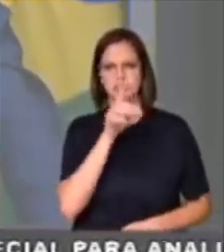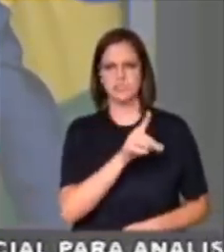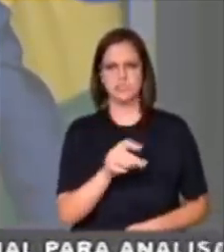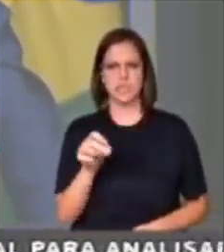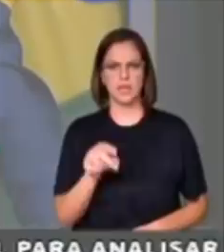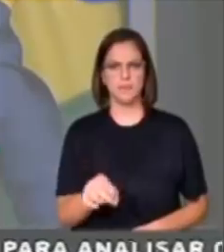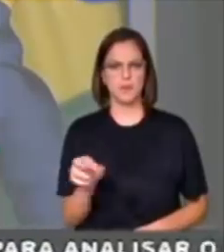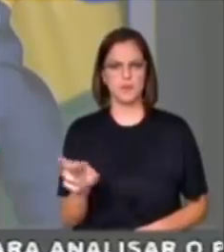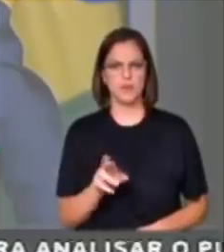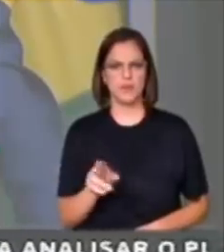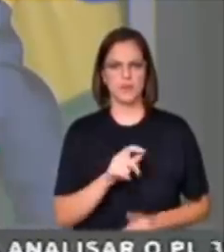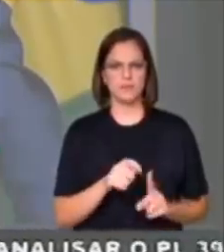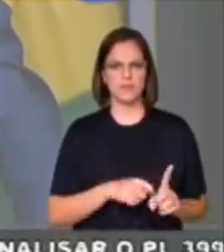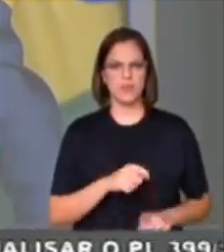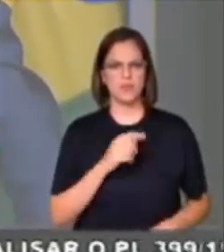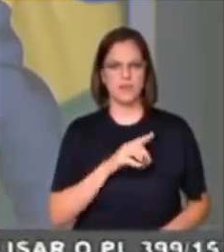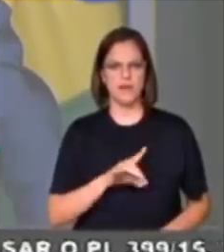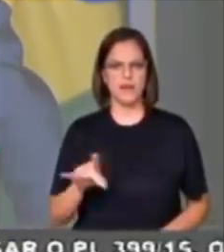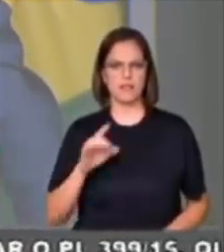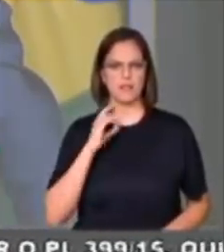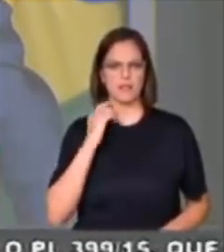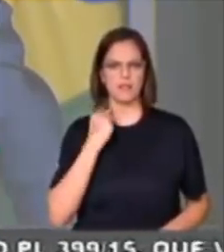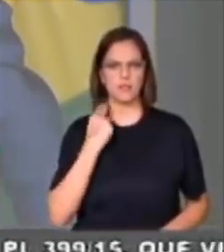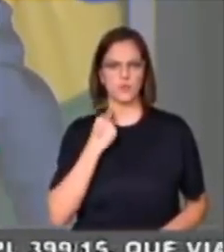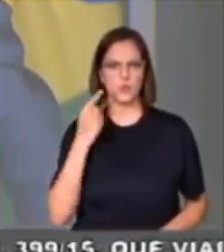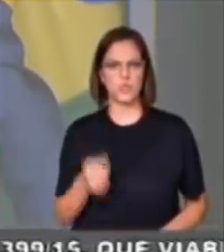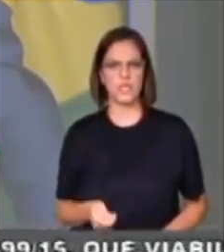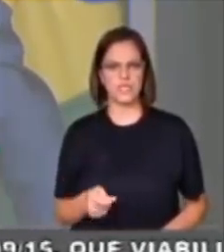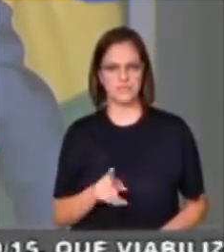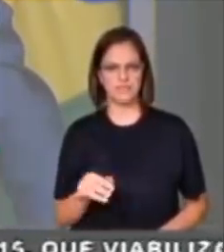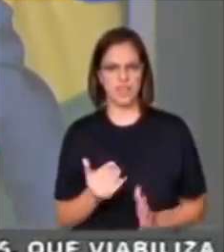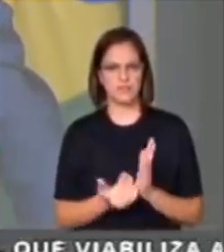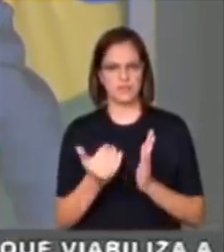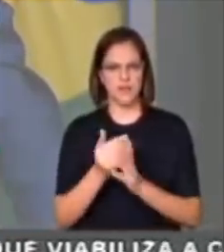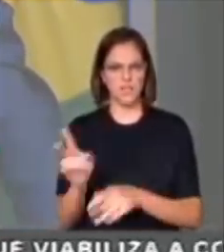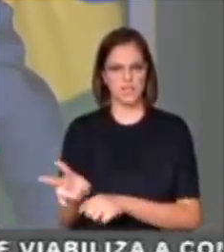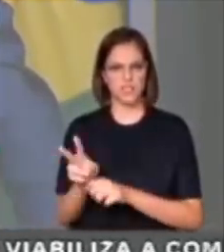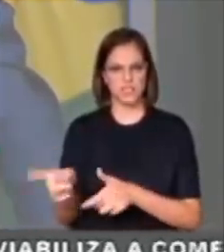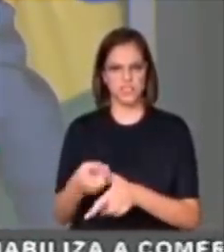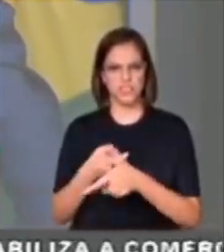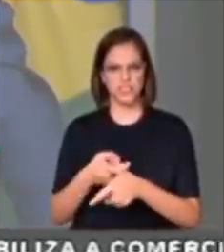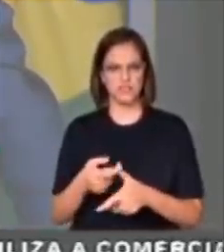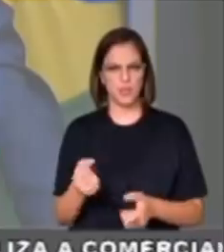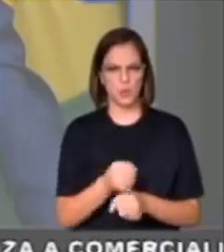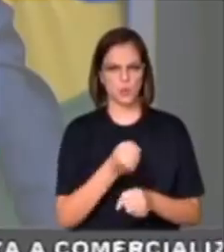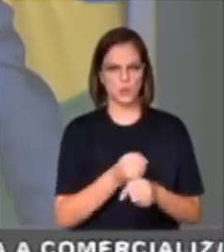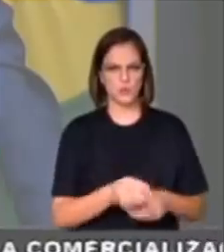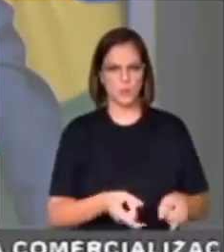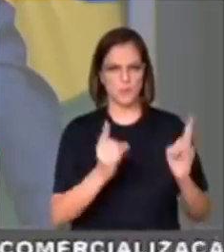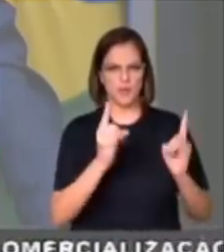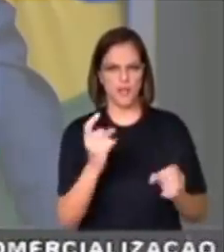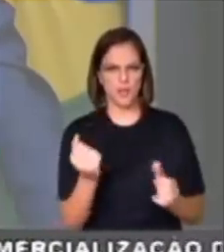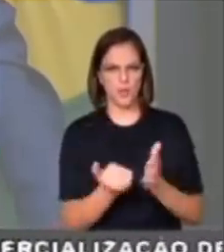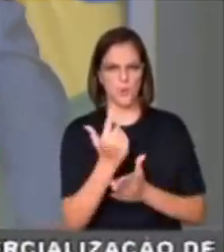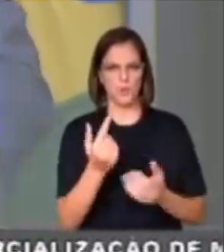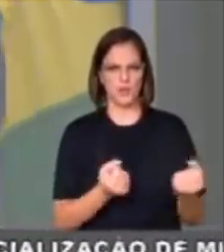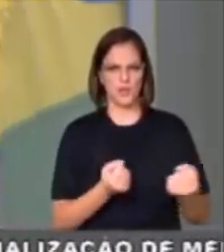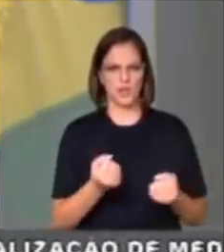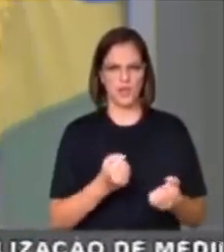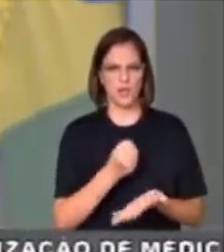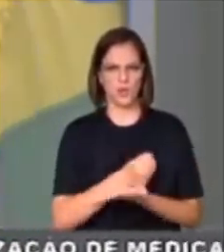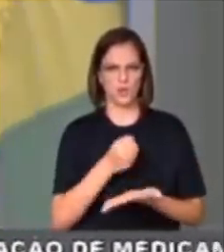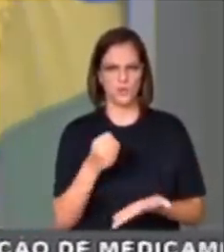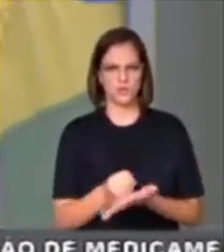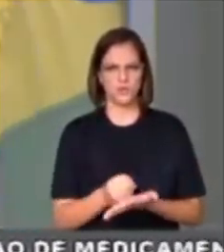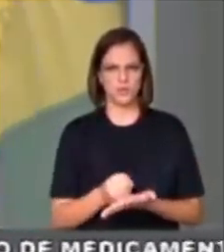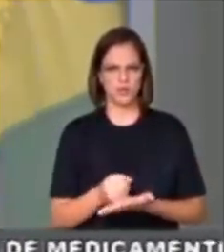por magistrado que nós estamos endividando o país para a construção de novos prédios, para a compra de carros e para a